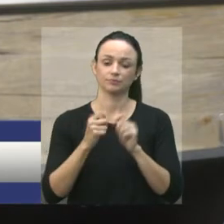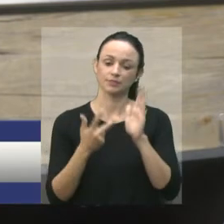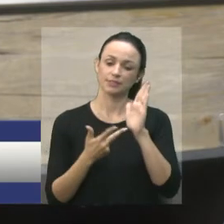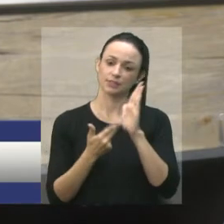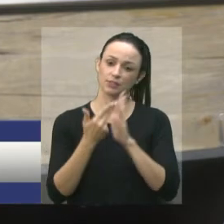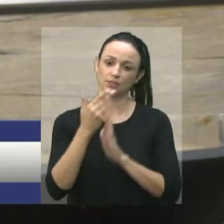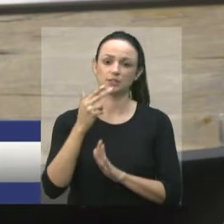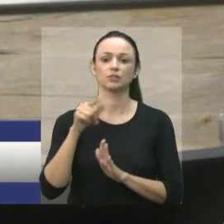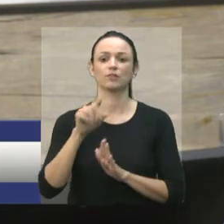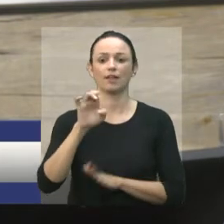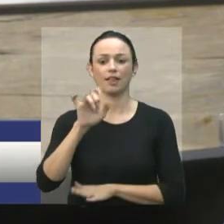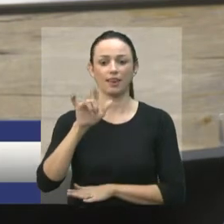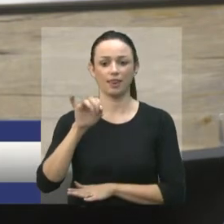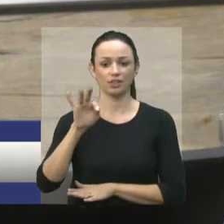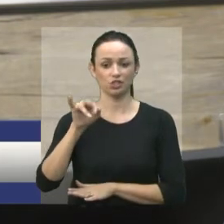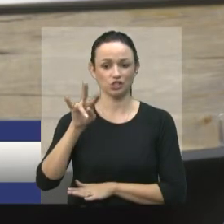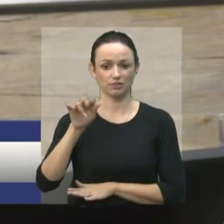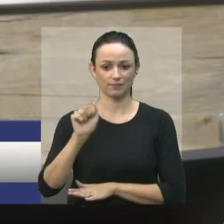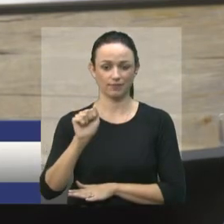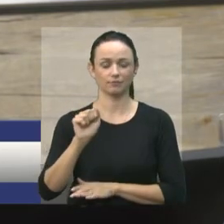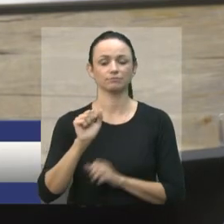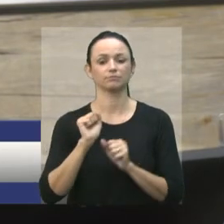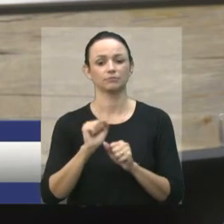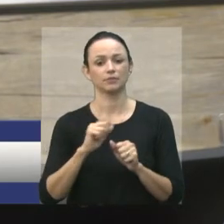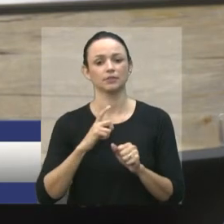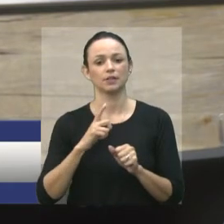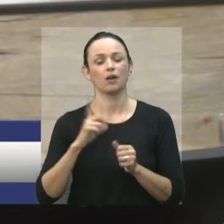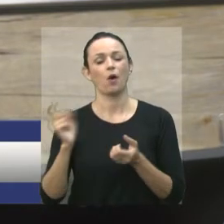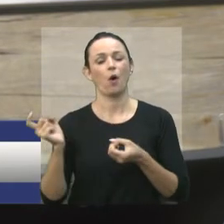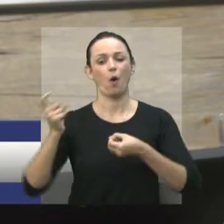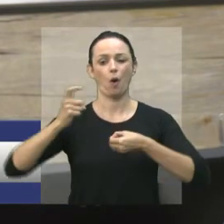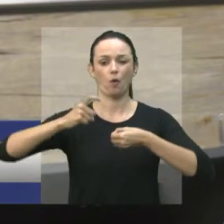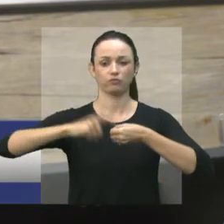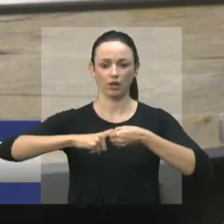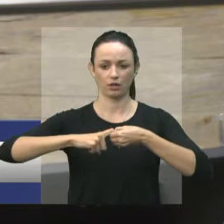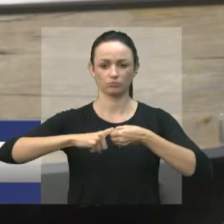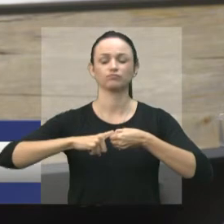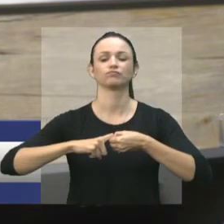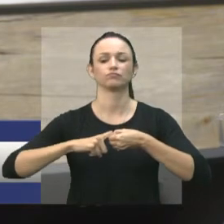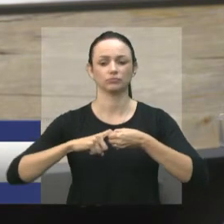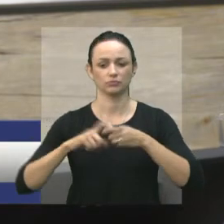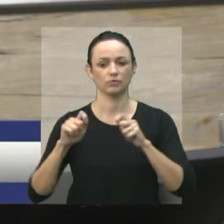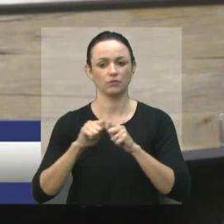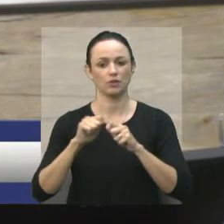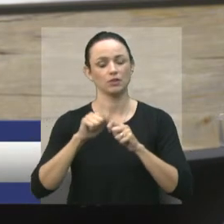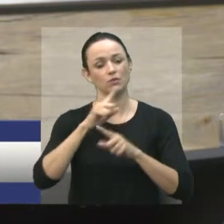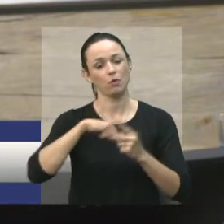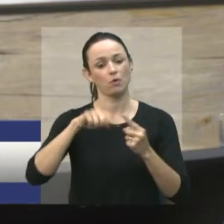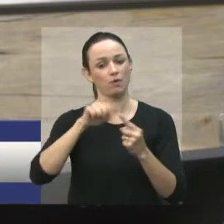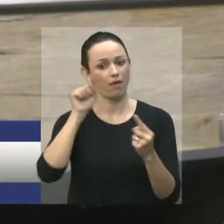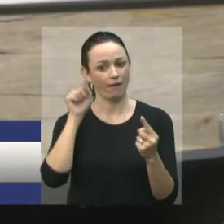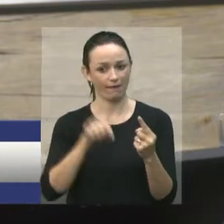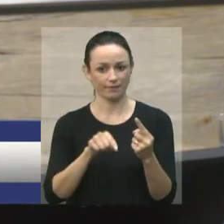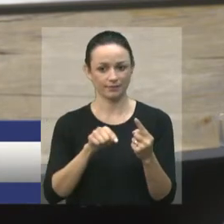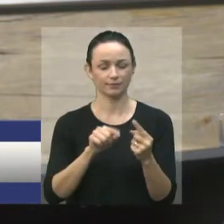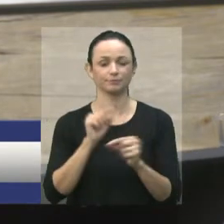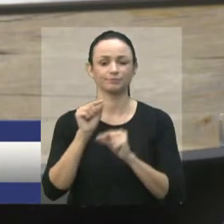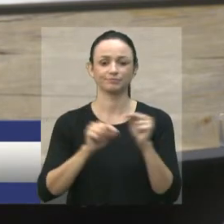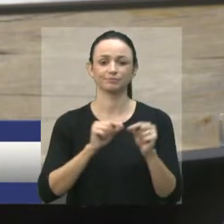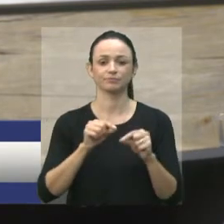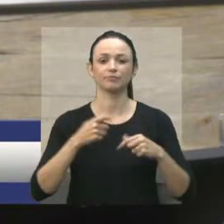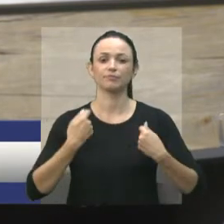cirurgias eletivas, podendo haver celebração de convênio para a consecução deste objetivo, prevendo que